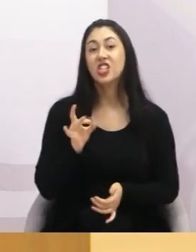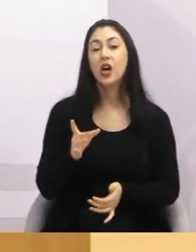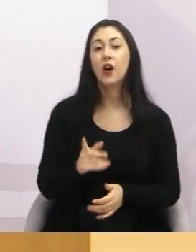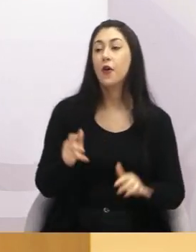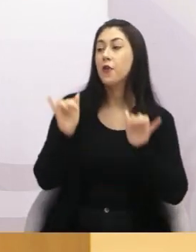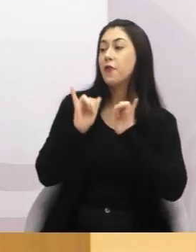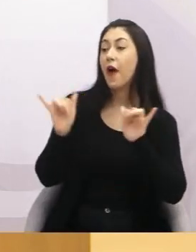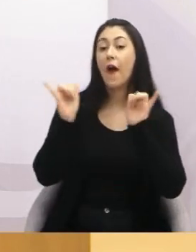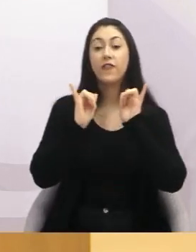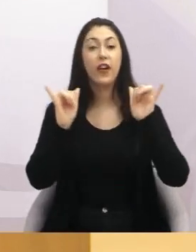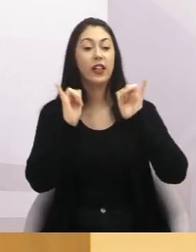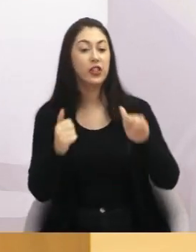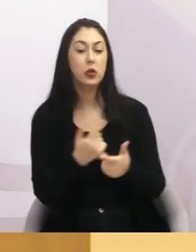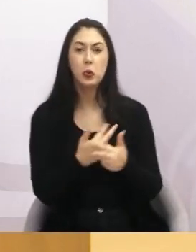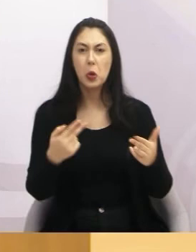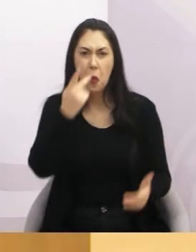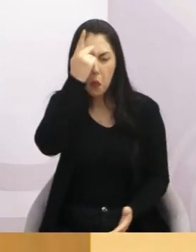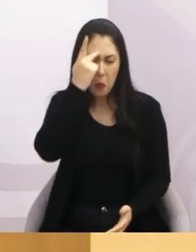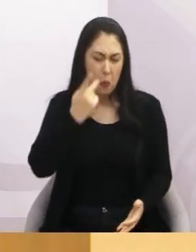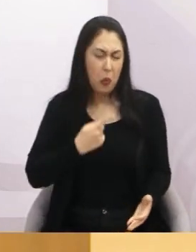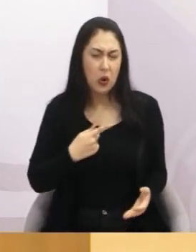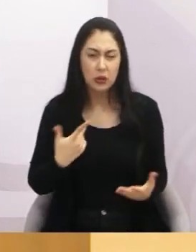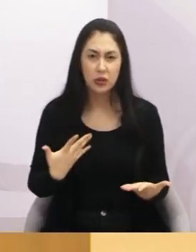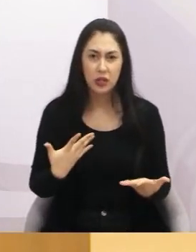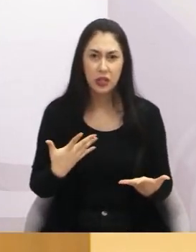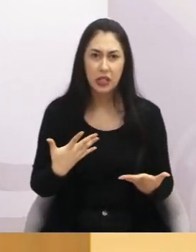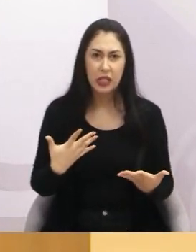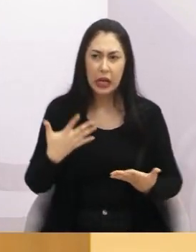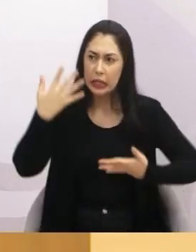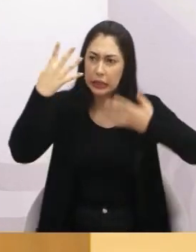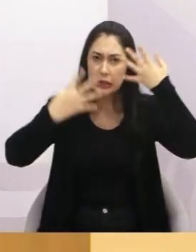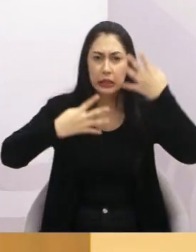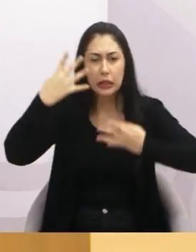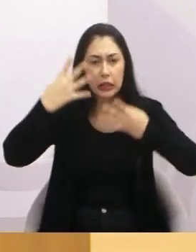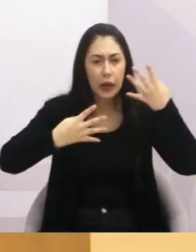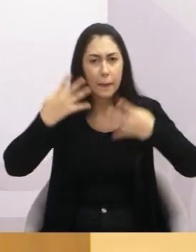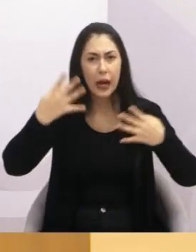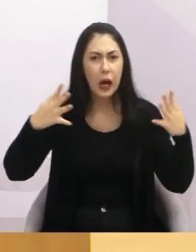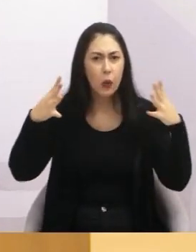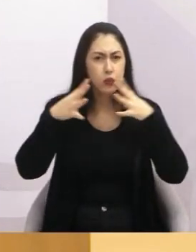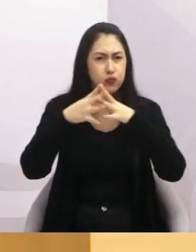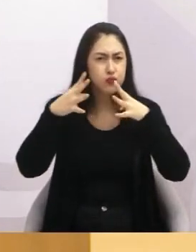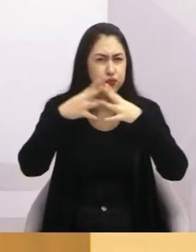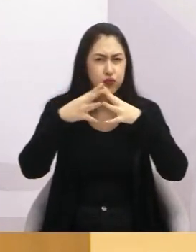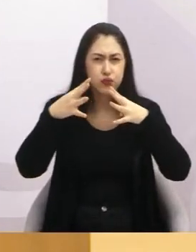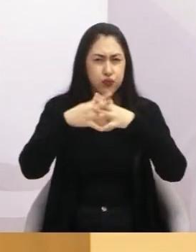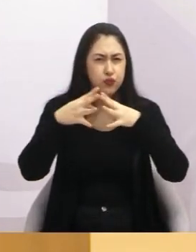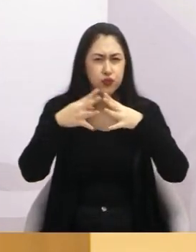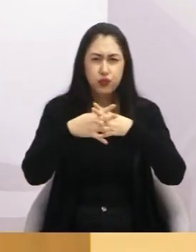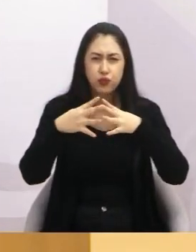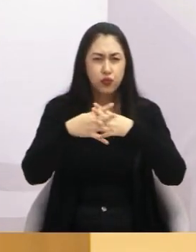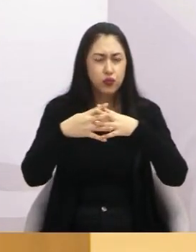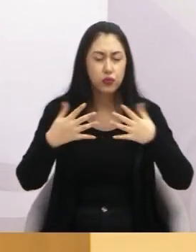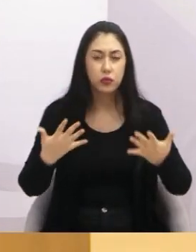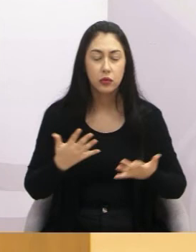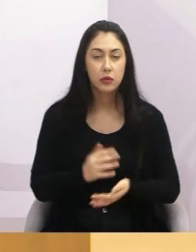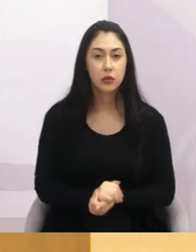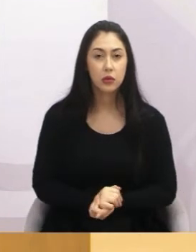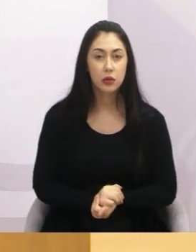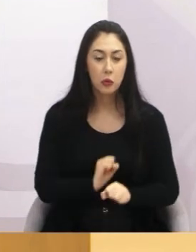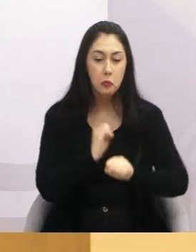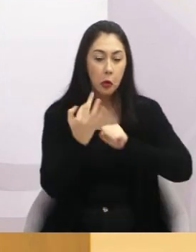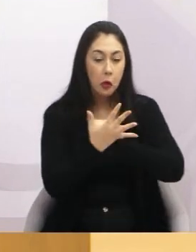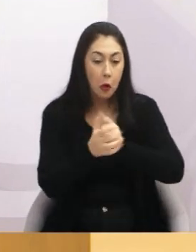meramente mesquinhos, que só tende a confundir a cabeça das pessoas, só tende a agravar a pandemia